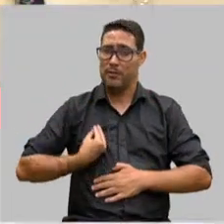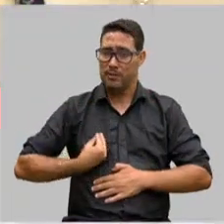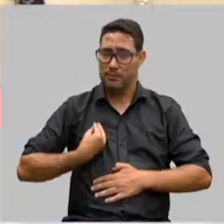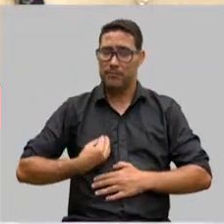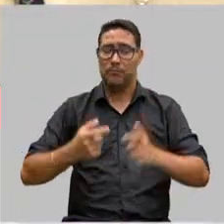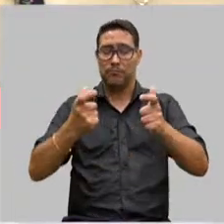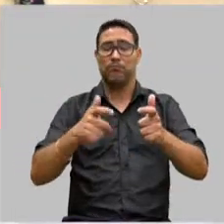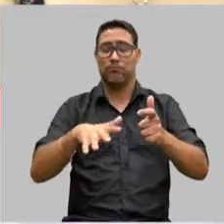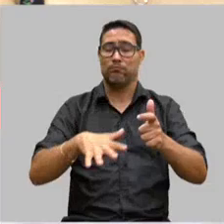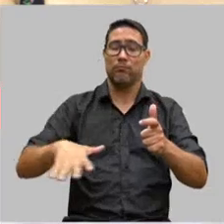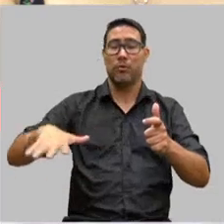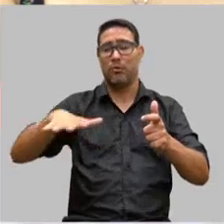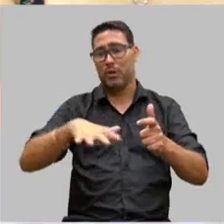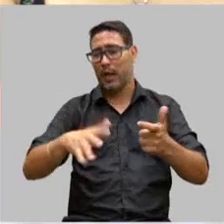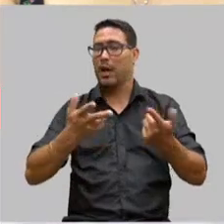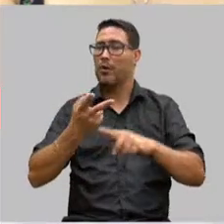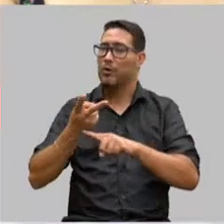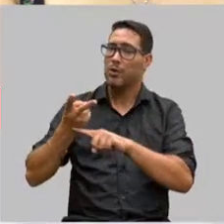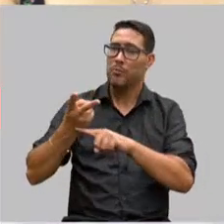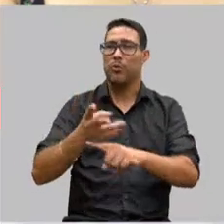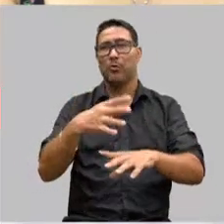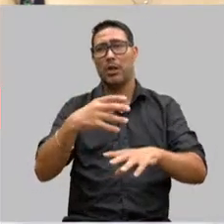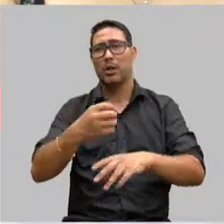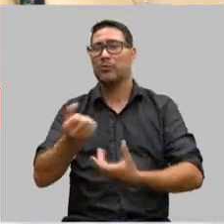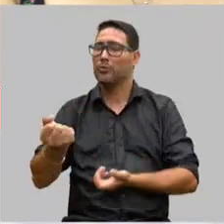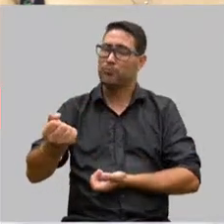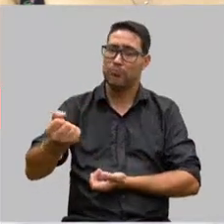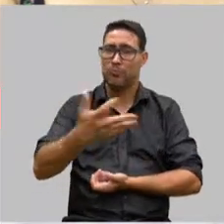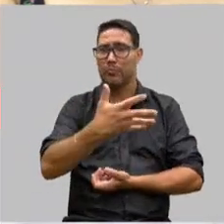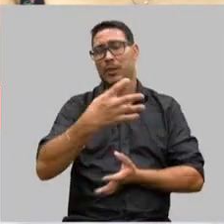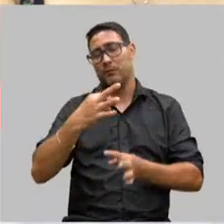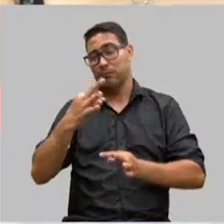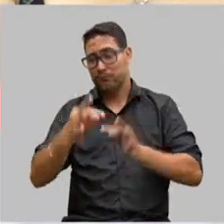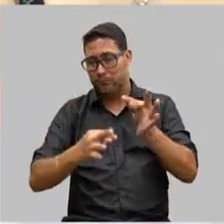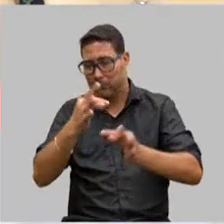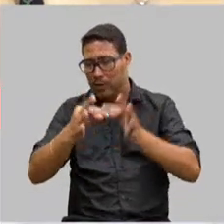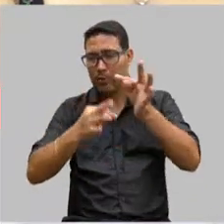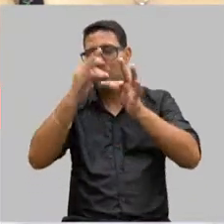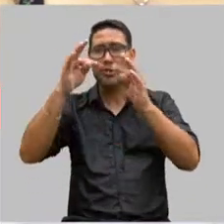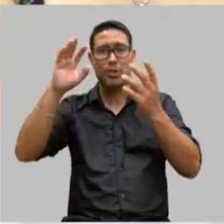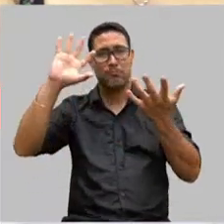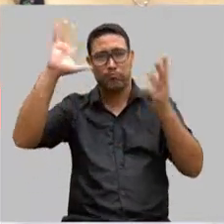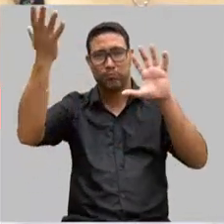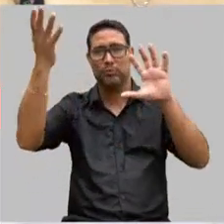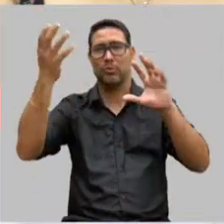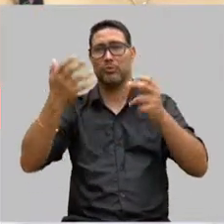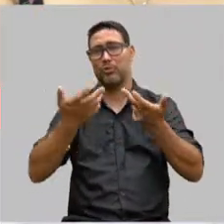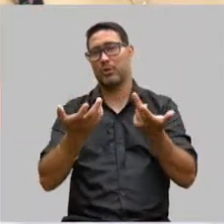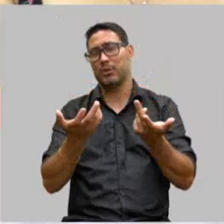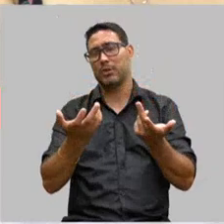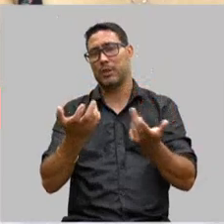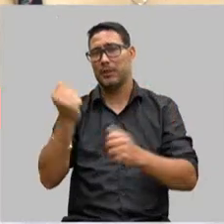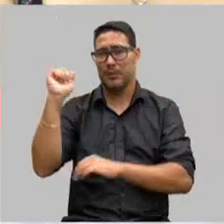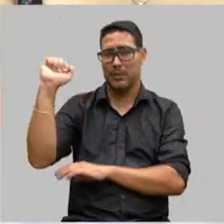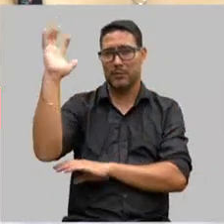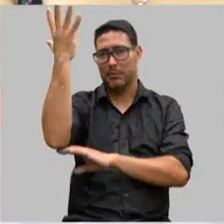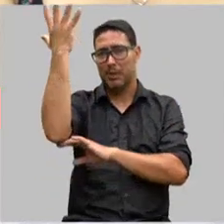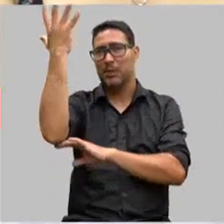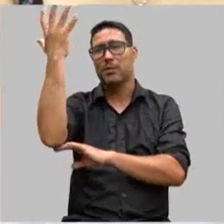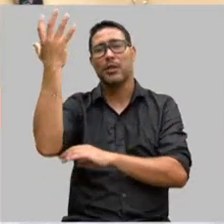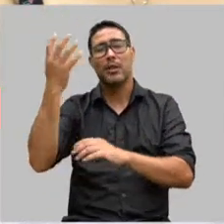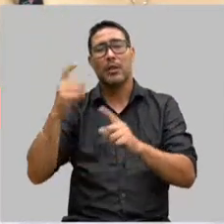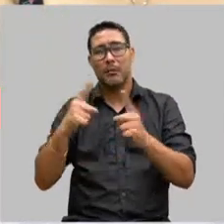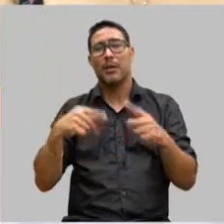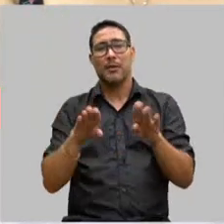buscando soluções tecnológicas para a questão climática e não só soluções tecnológicas, mas também